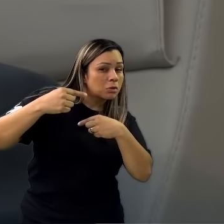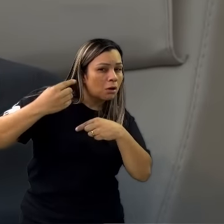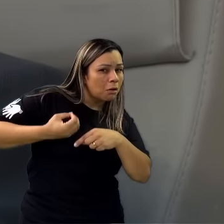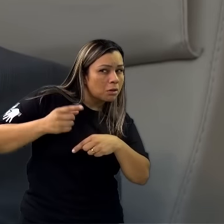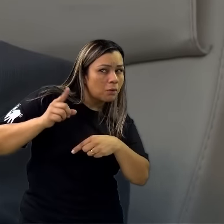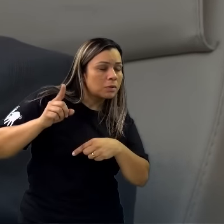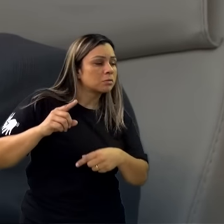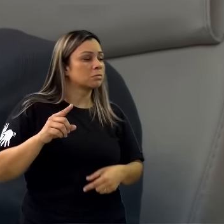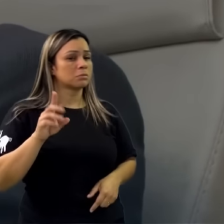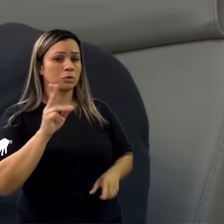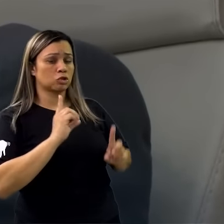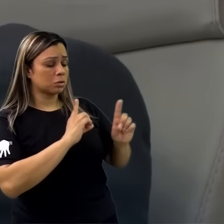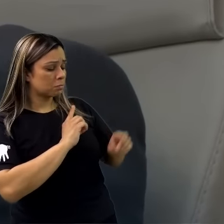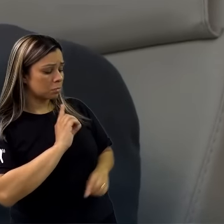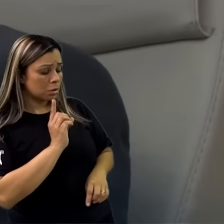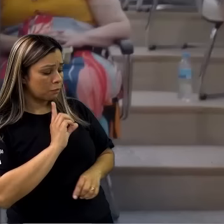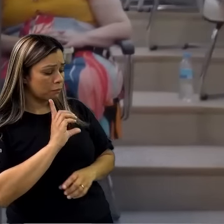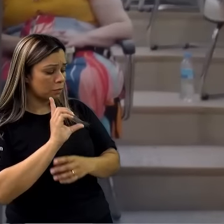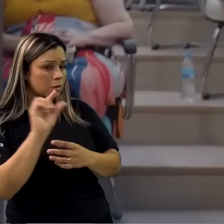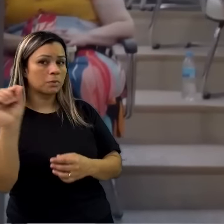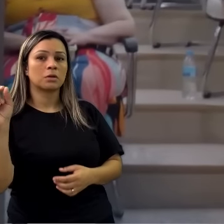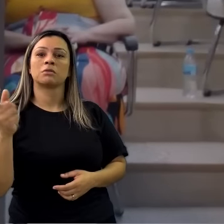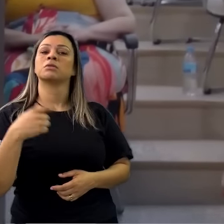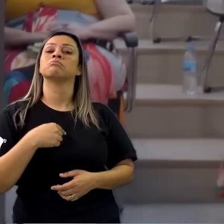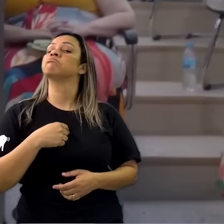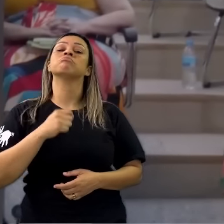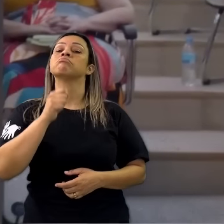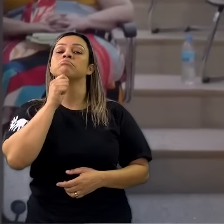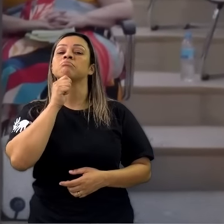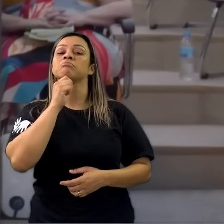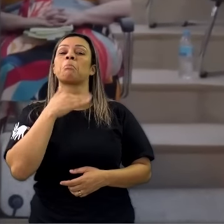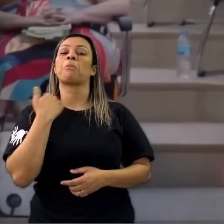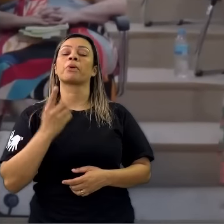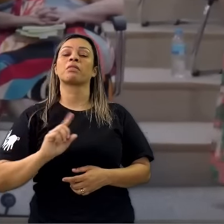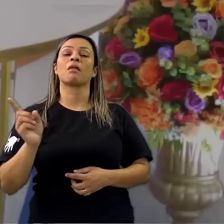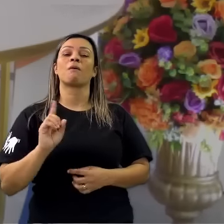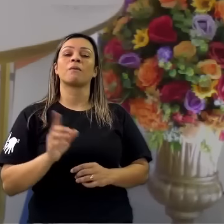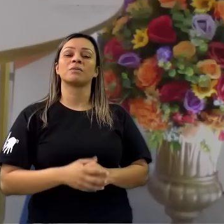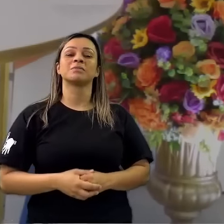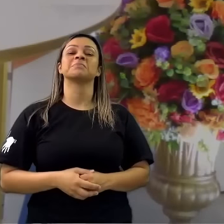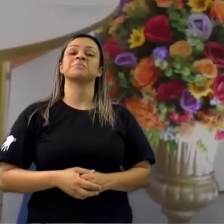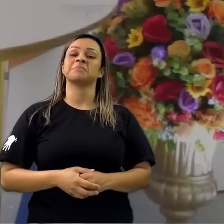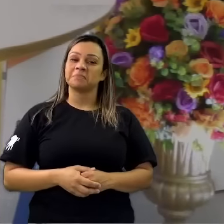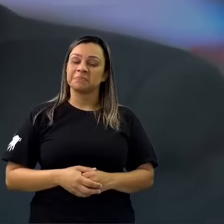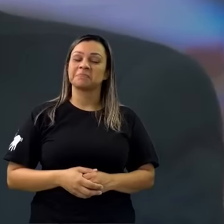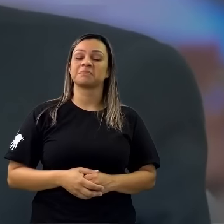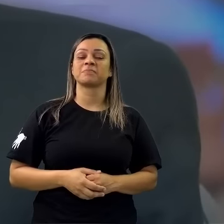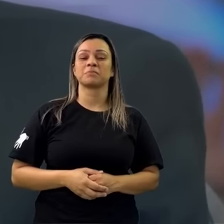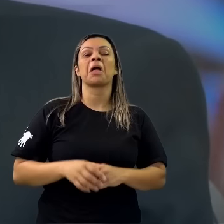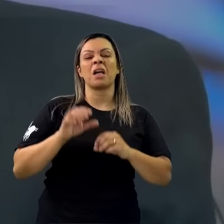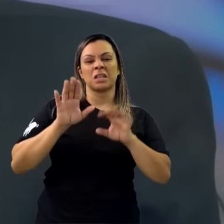prepara um glória pode até ter pedra mas Deus te chamou para te colocar de pé sei lá